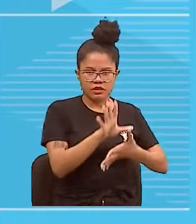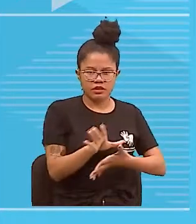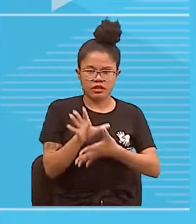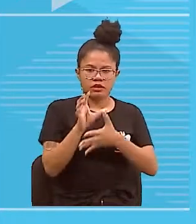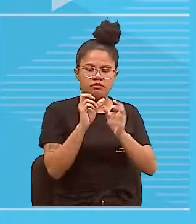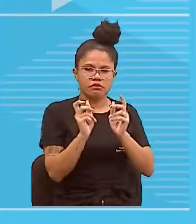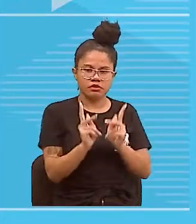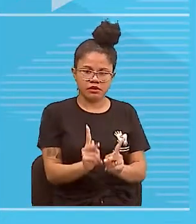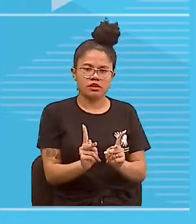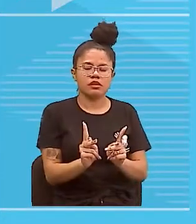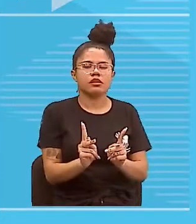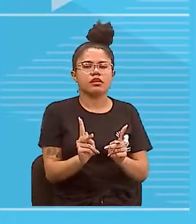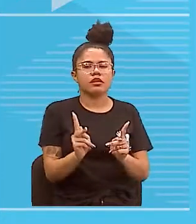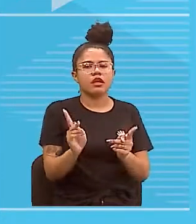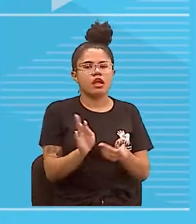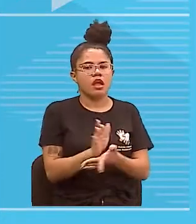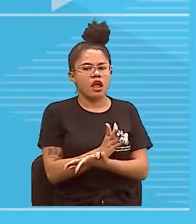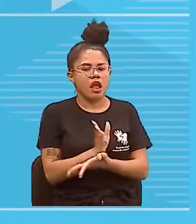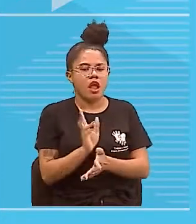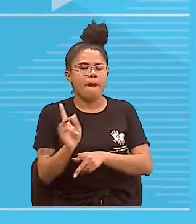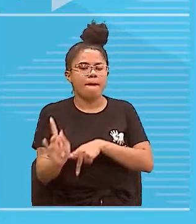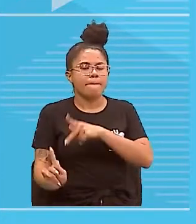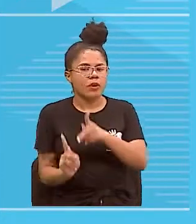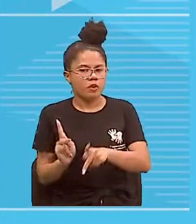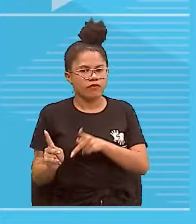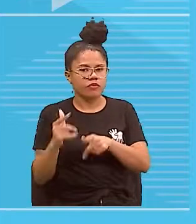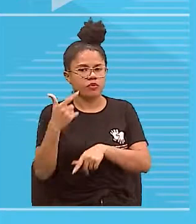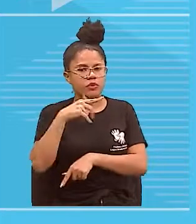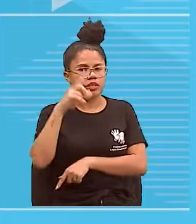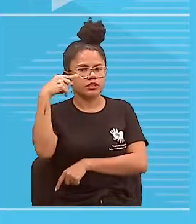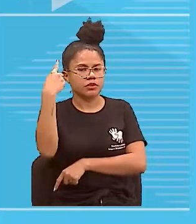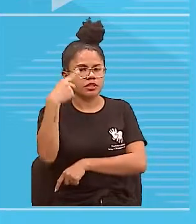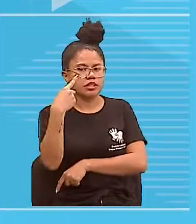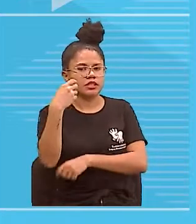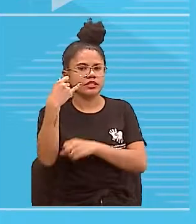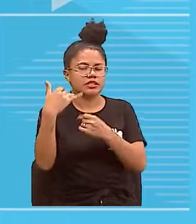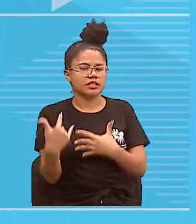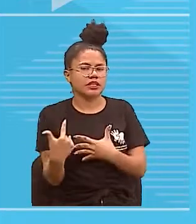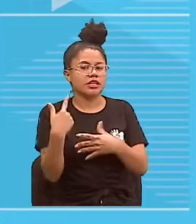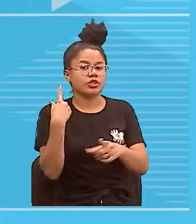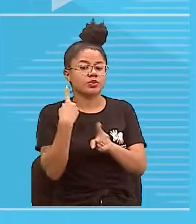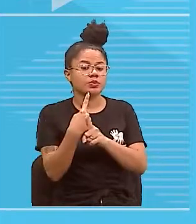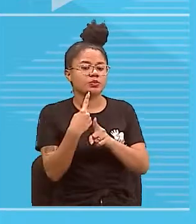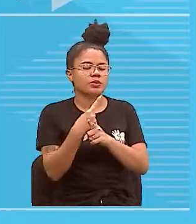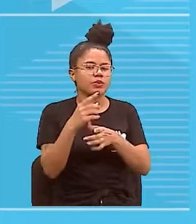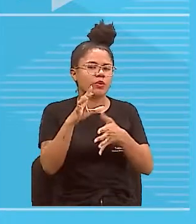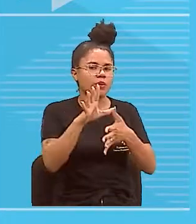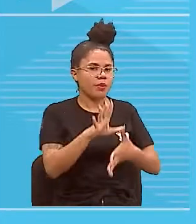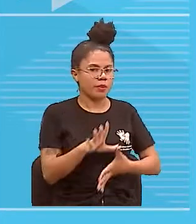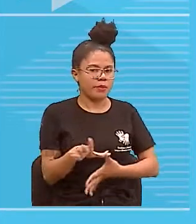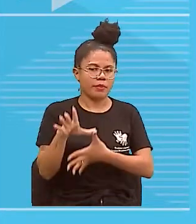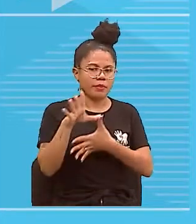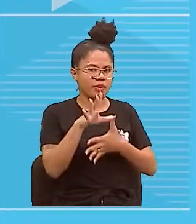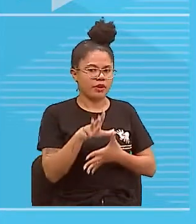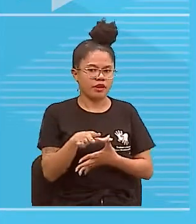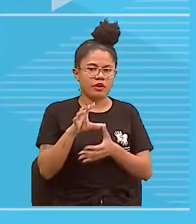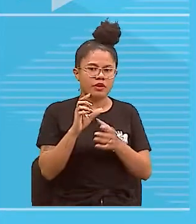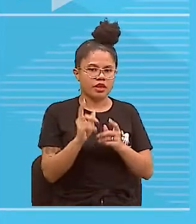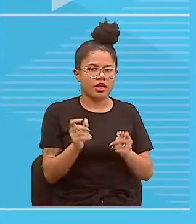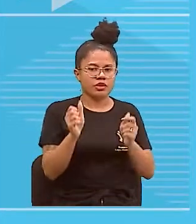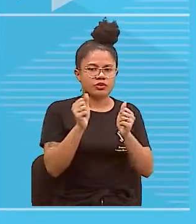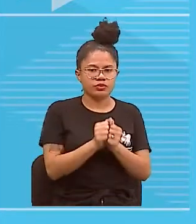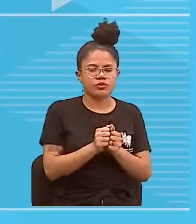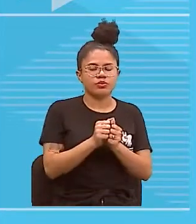os espanhóis dizem e não tá errado né que foram eles quem descobriram a América bom né com